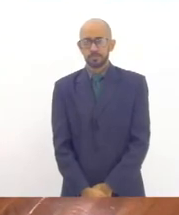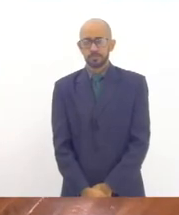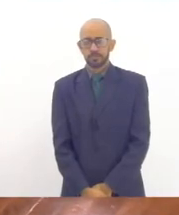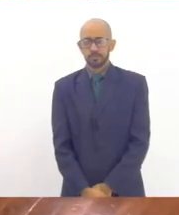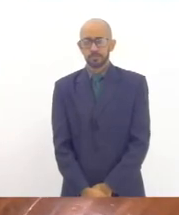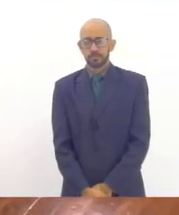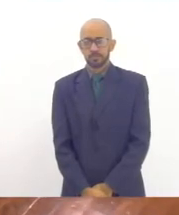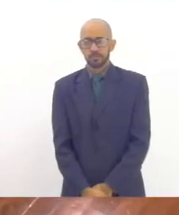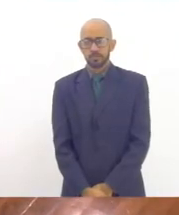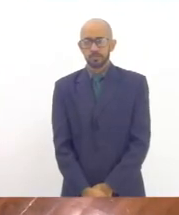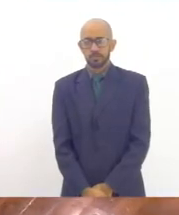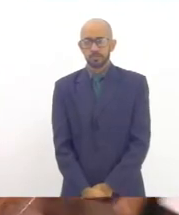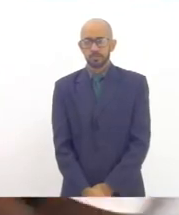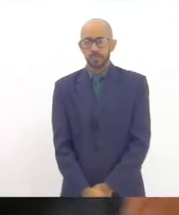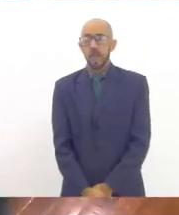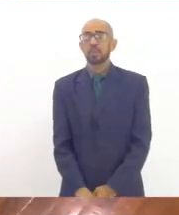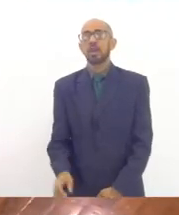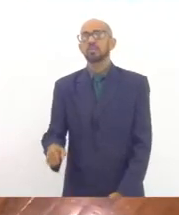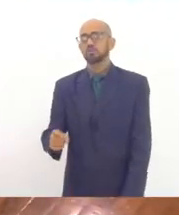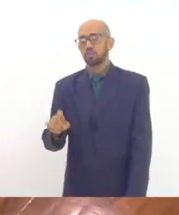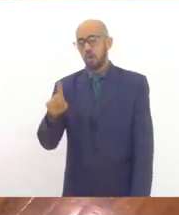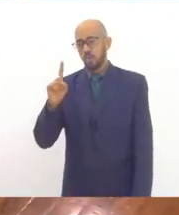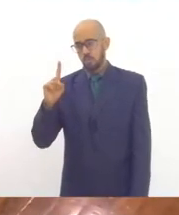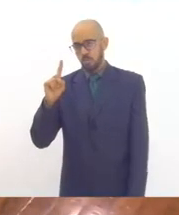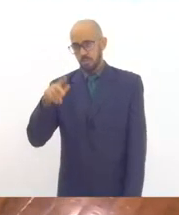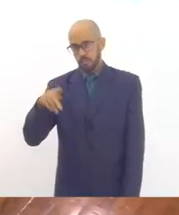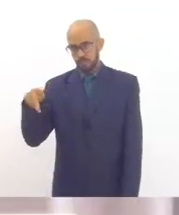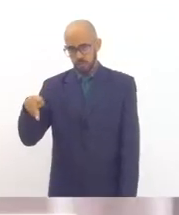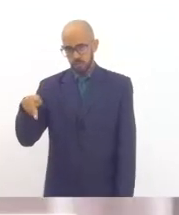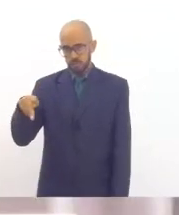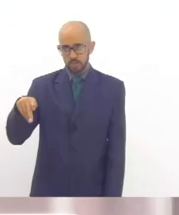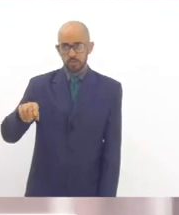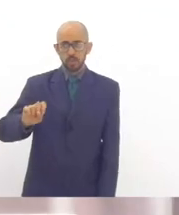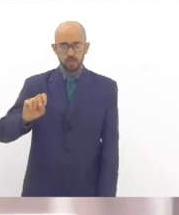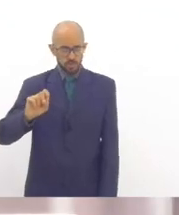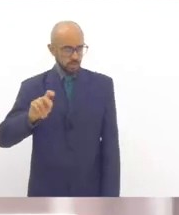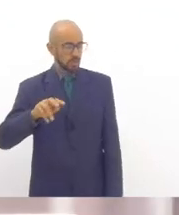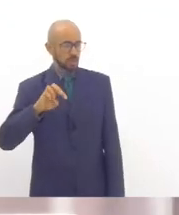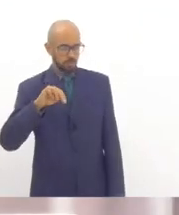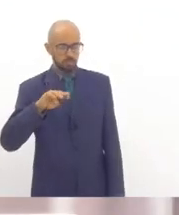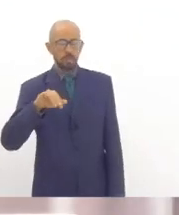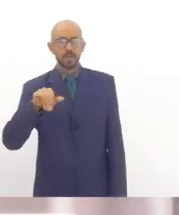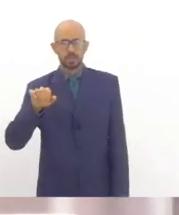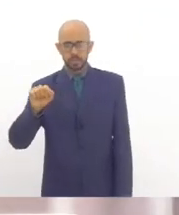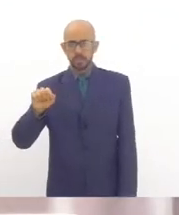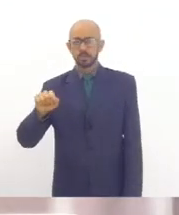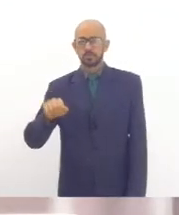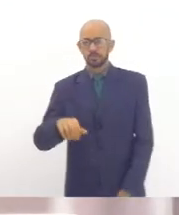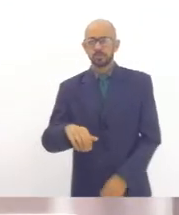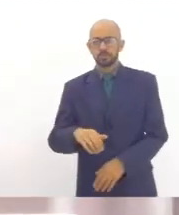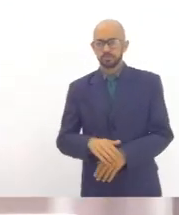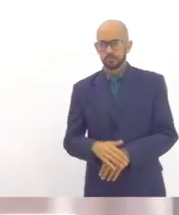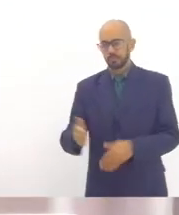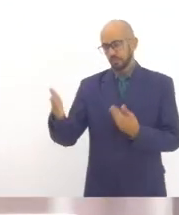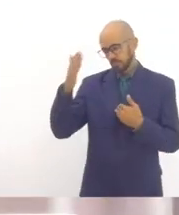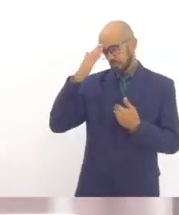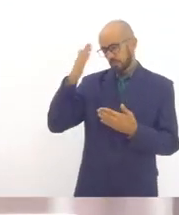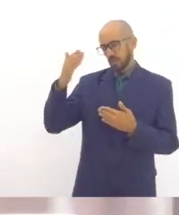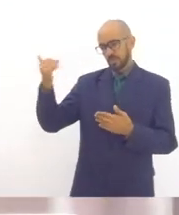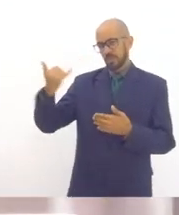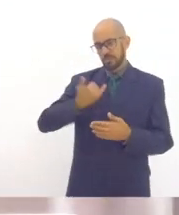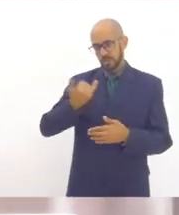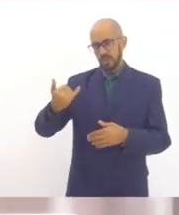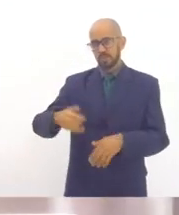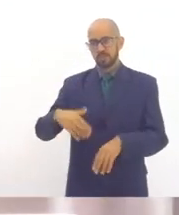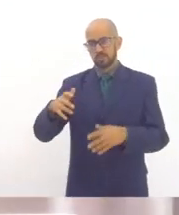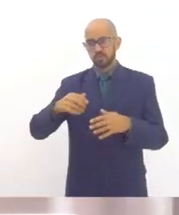Ah, só a professora. Bom, chamar então a professora Maria Del Carmen para fazer parte da mesa junto conosco. Obrigado, professora. Desculpe aqui